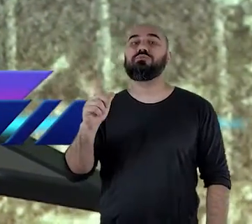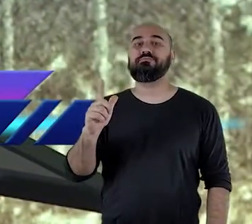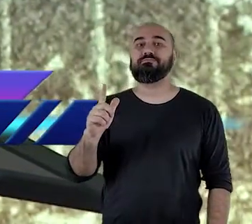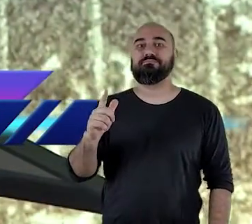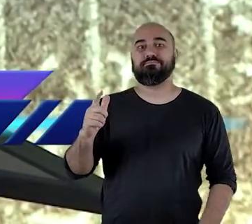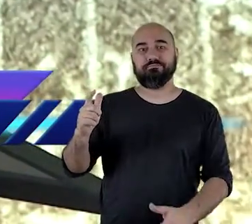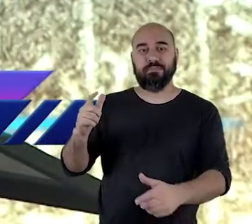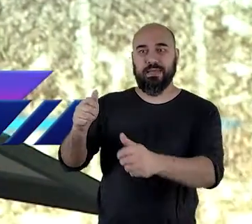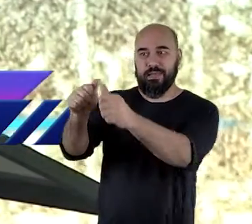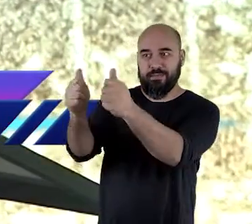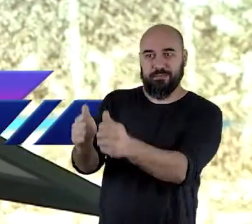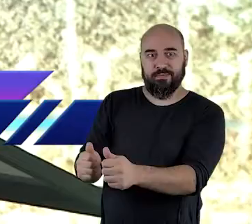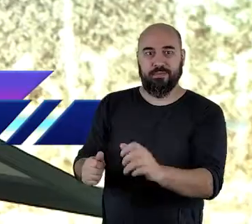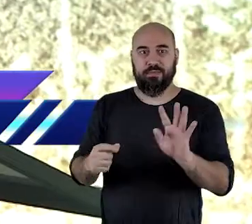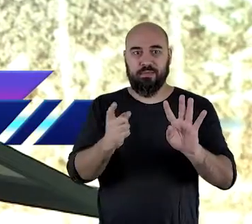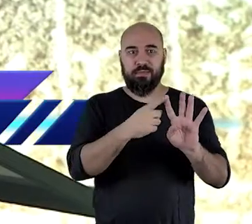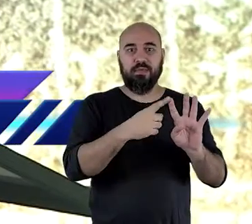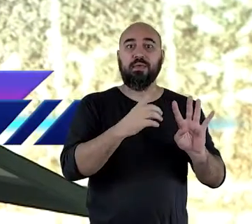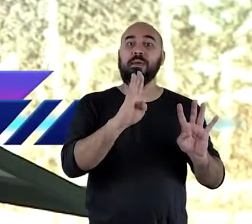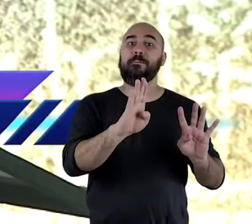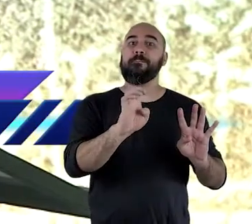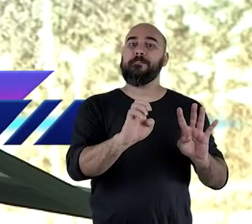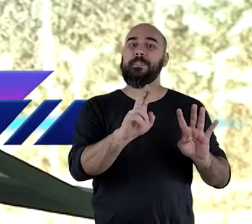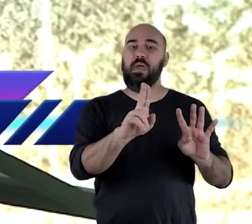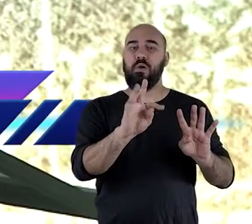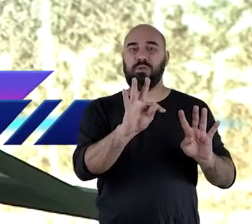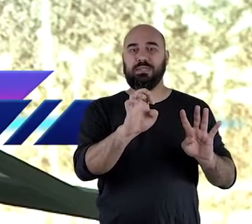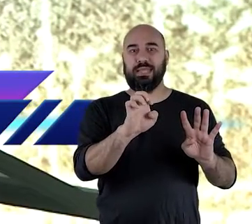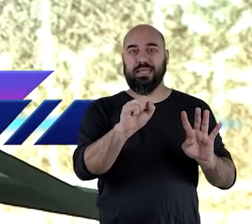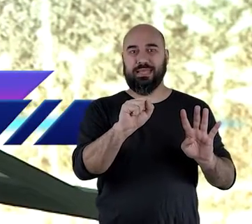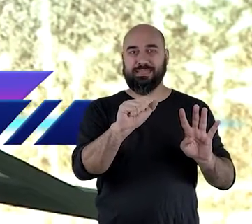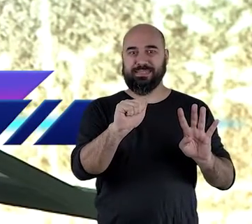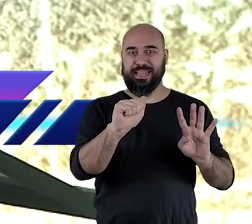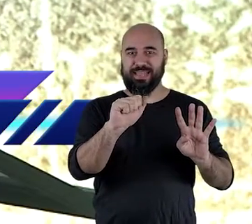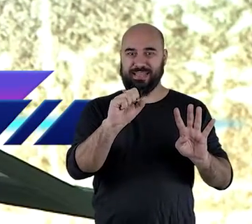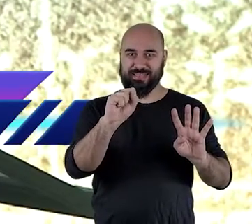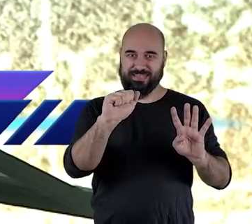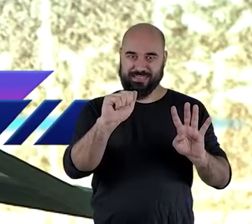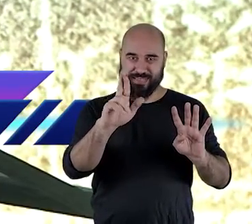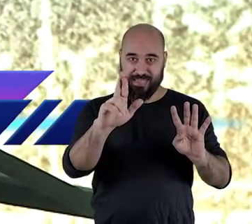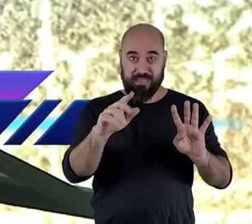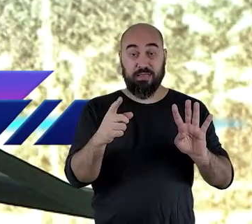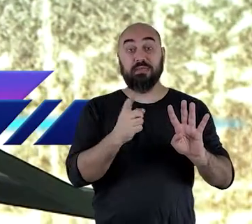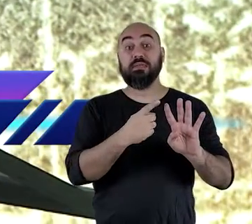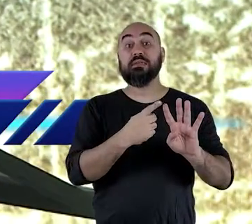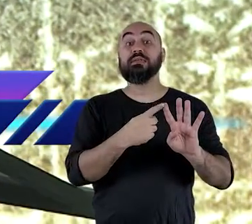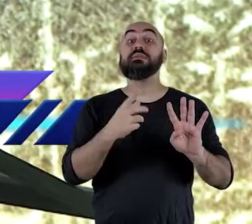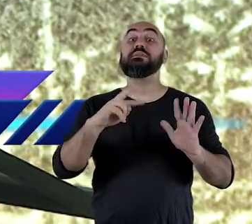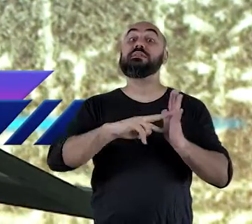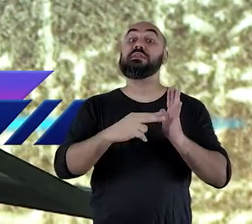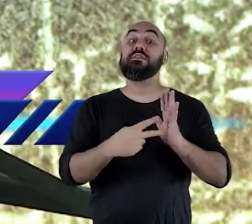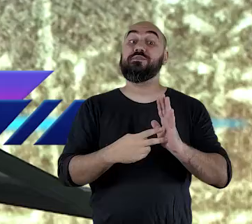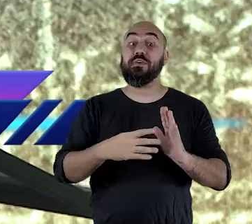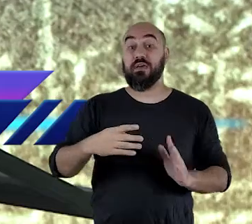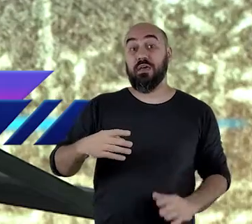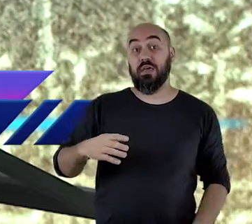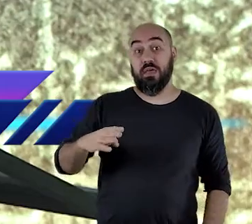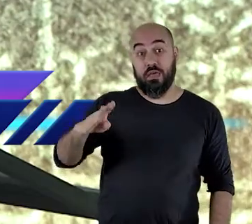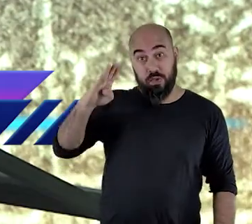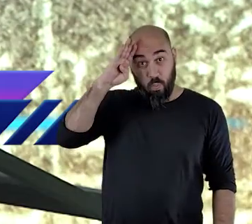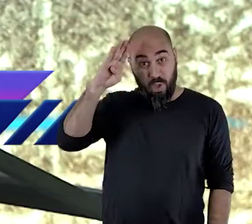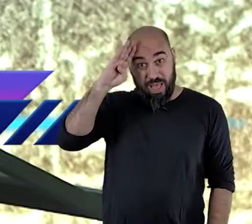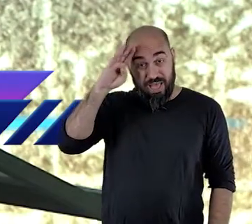recebe o nome de Beltesazar, que significa exatamente o guarda dos tesouros de